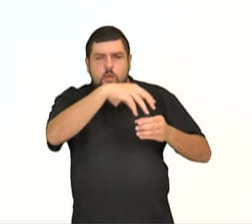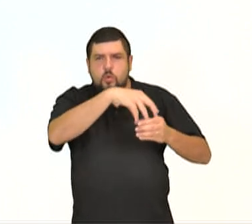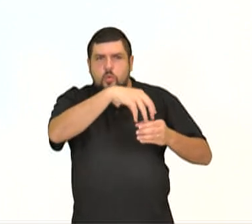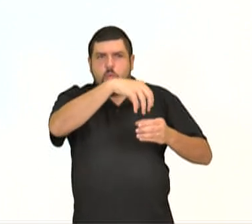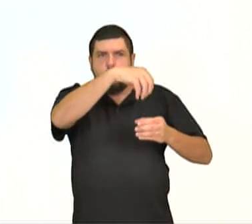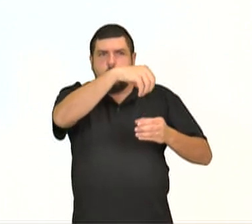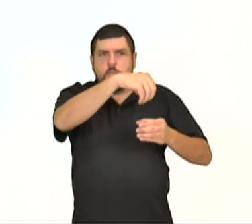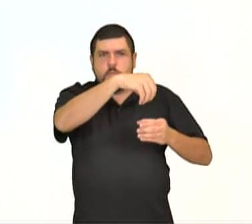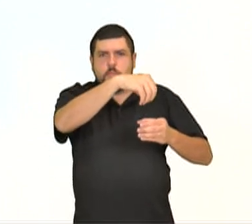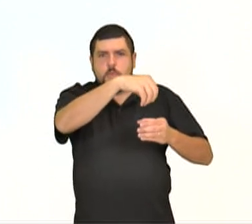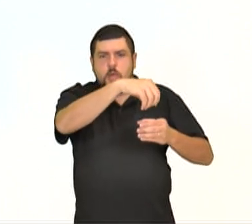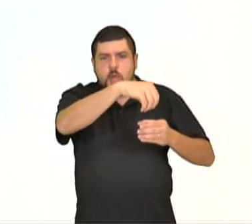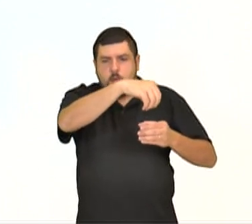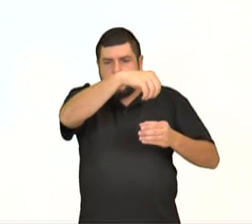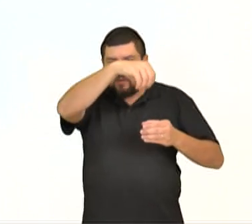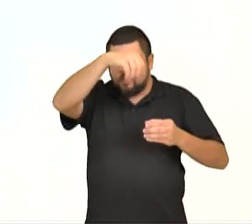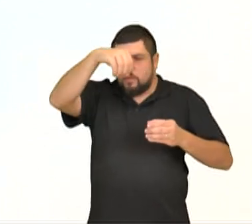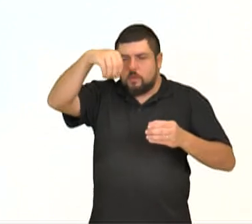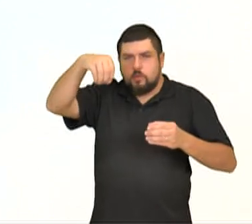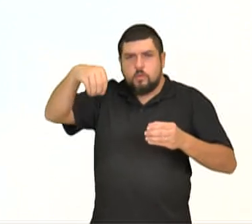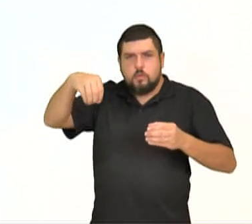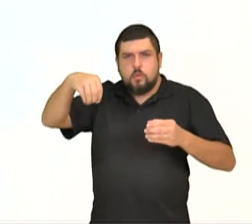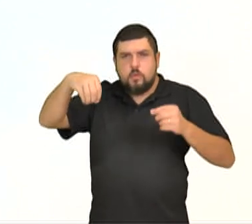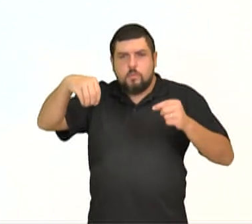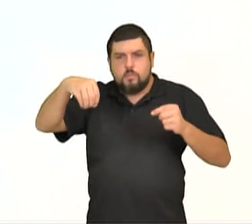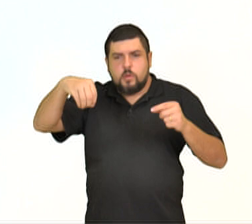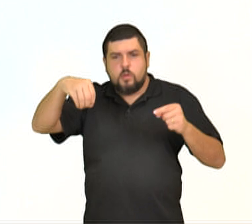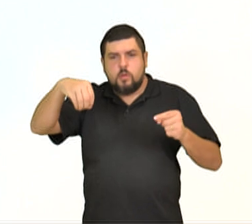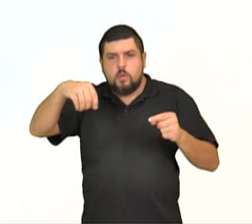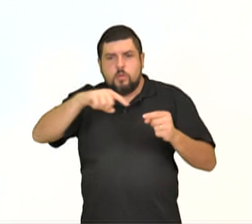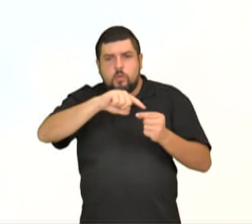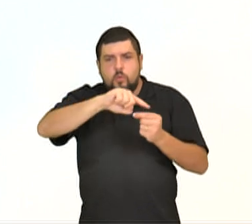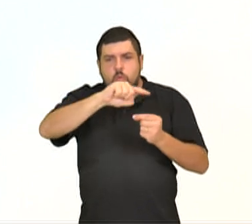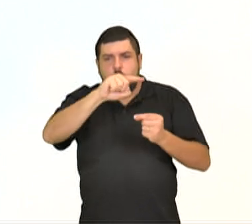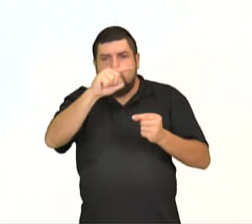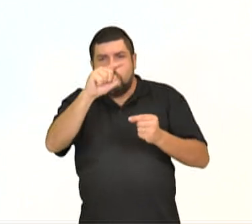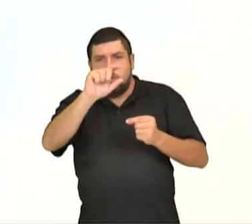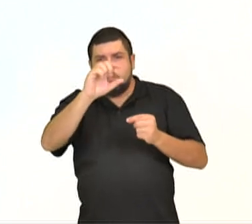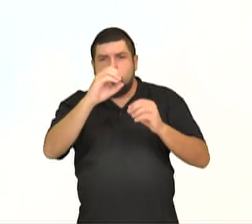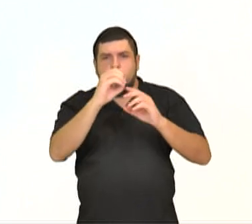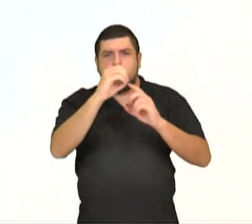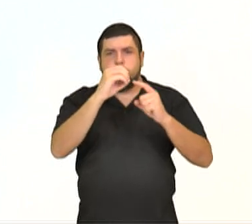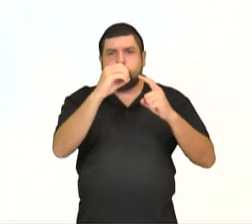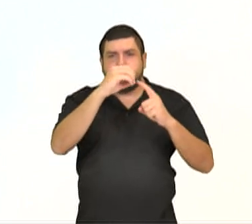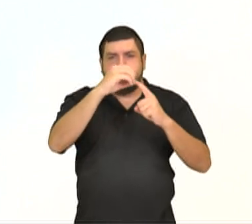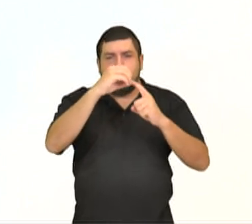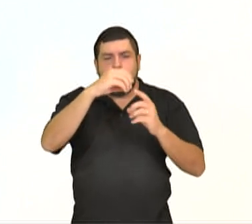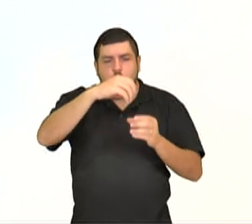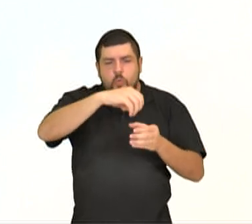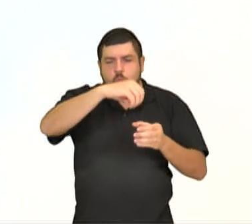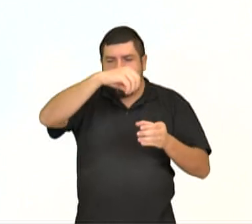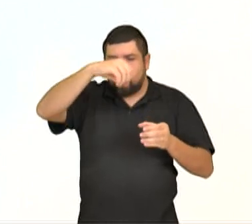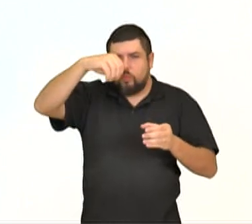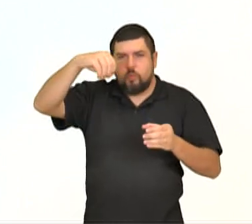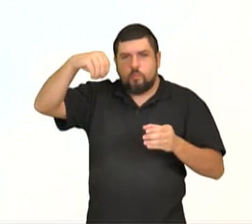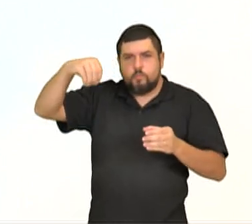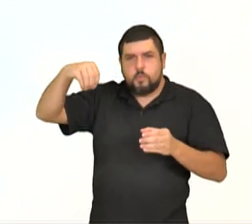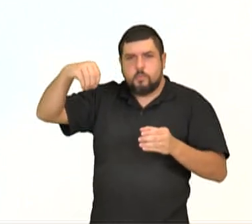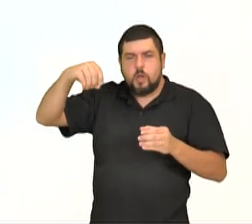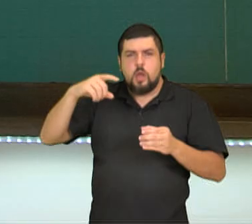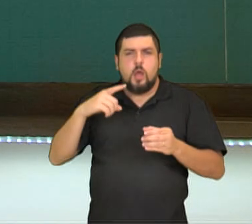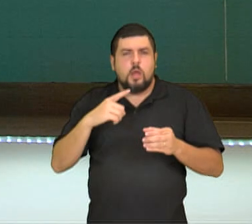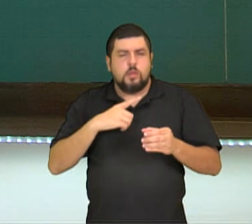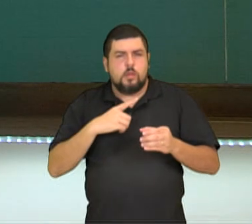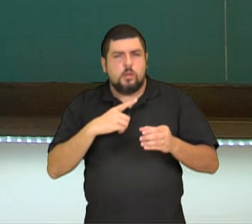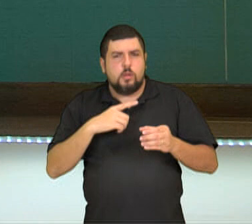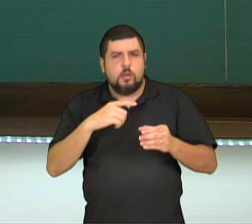balão volumétrico e o balão volumétrico ele consegue medir com precisão somente um determinado volume. Então, existe balão volumétrico de 1 litro,